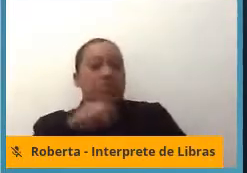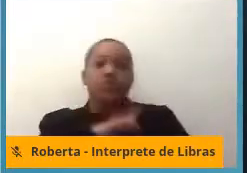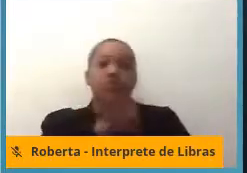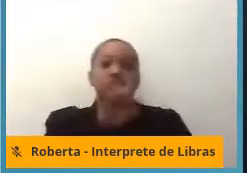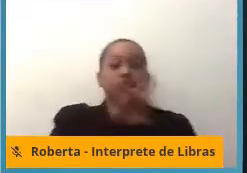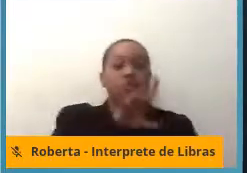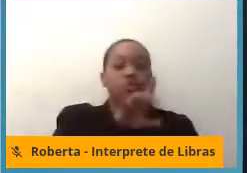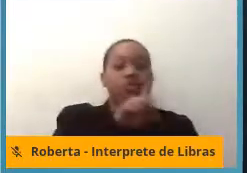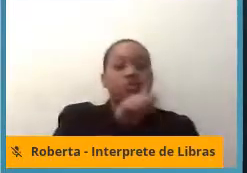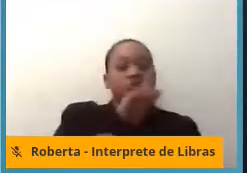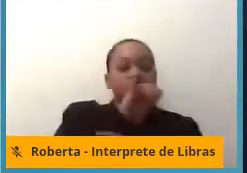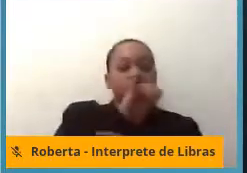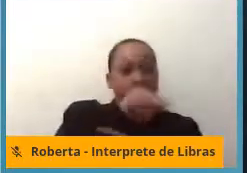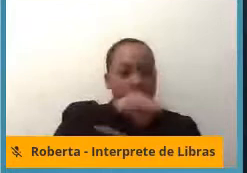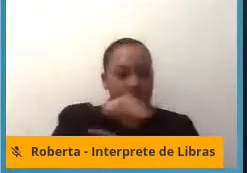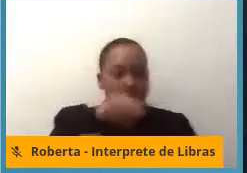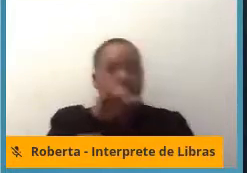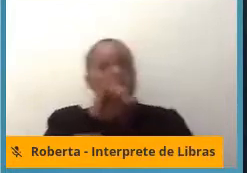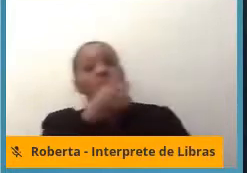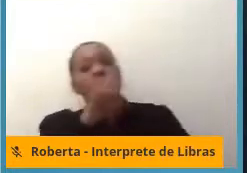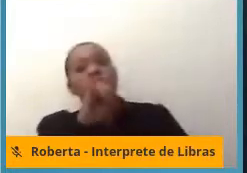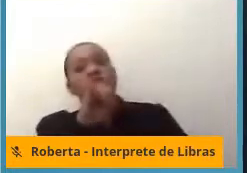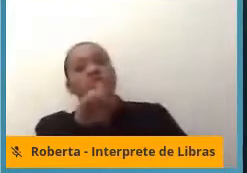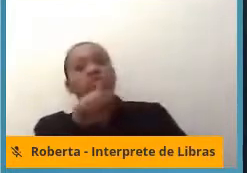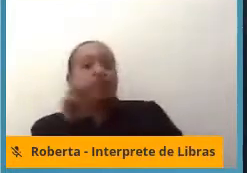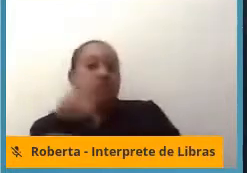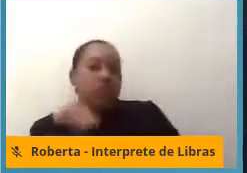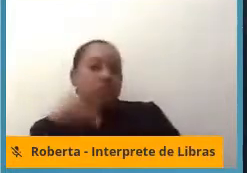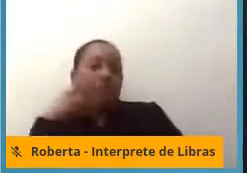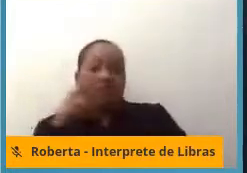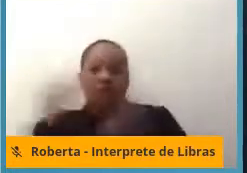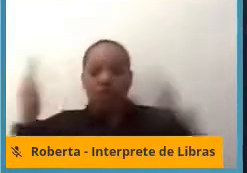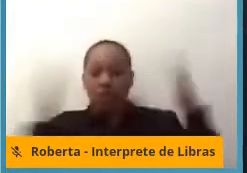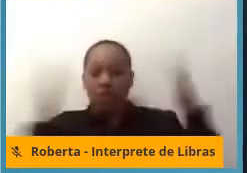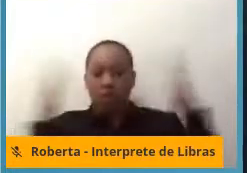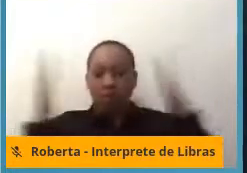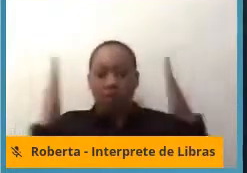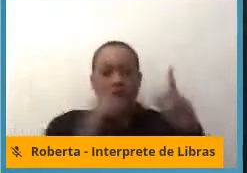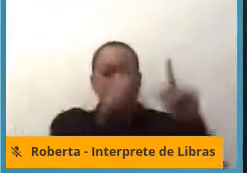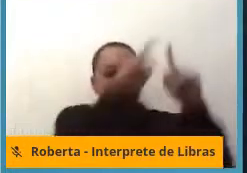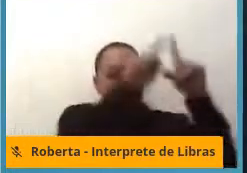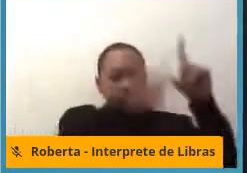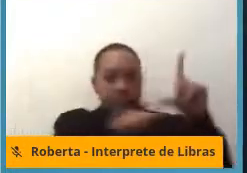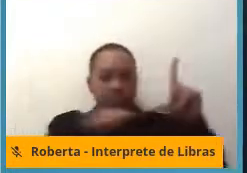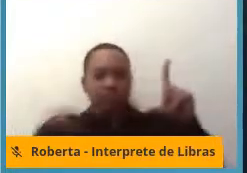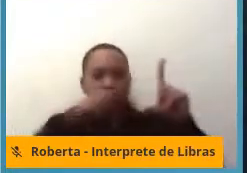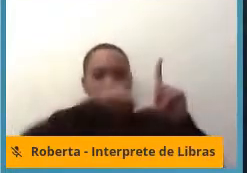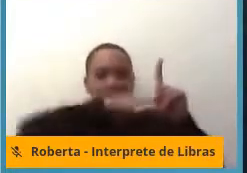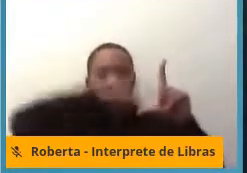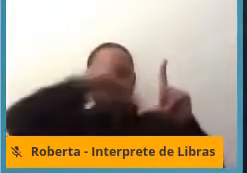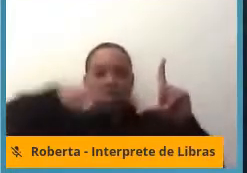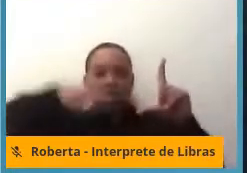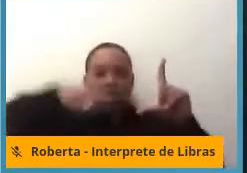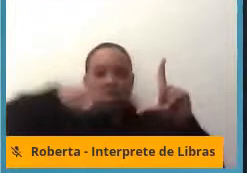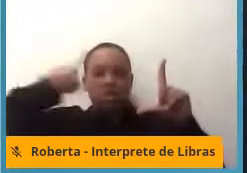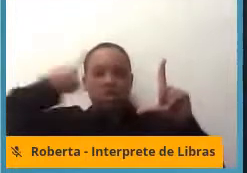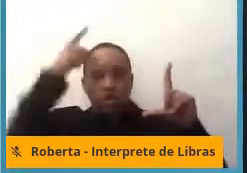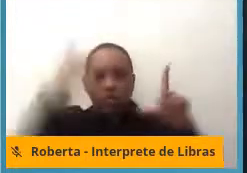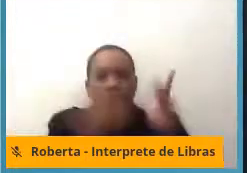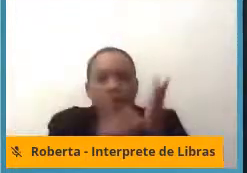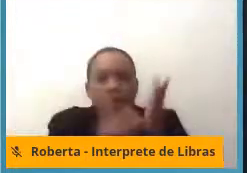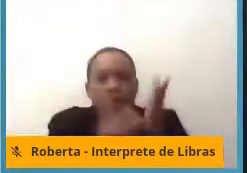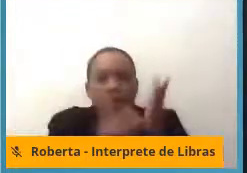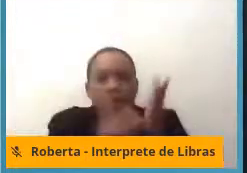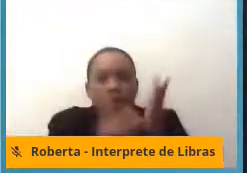aquele gráfico lá que a gente estava mostrando. Uma pessoa que está no início da infecção, veja aqui, ó, ela tem só IgM. Então, só o IgM vai